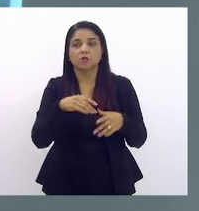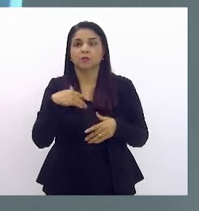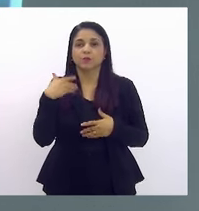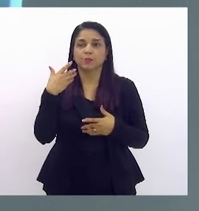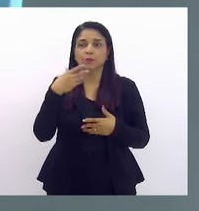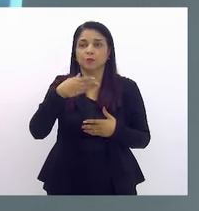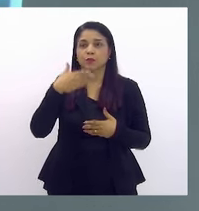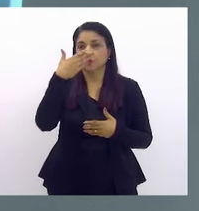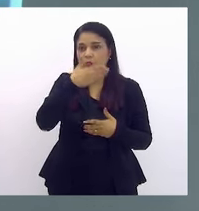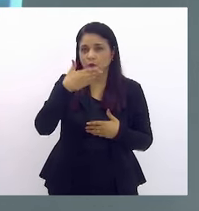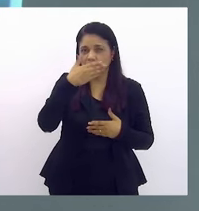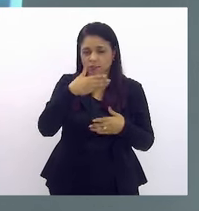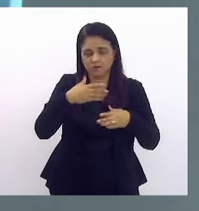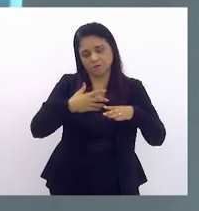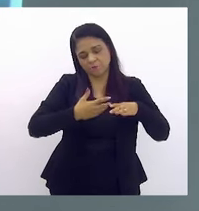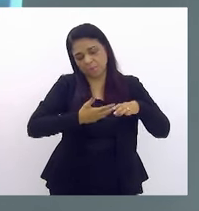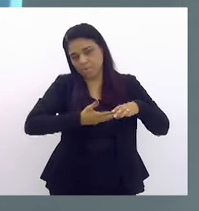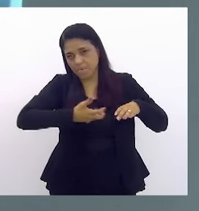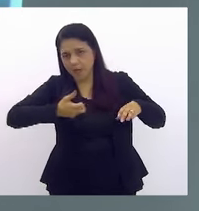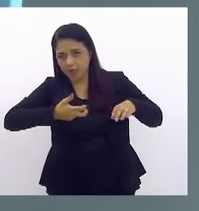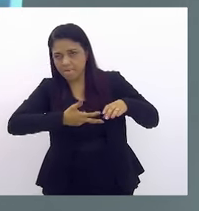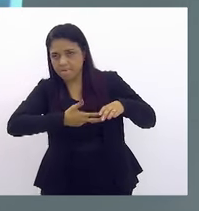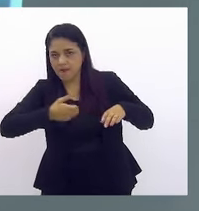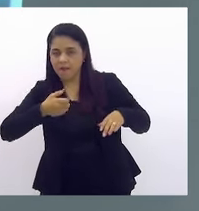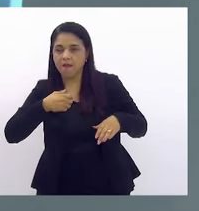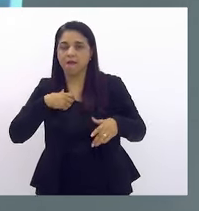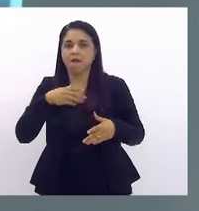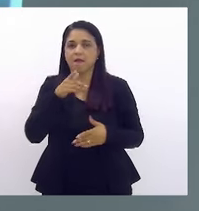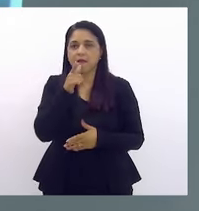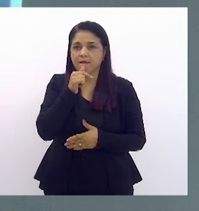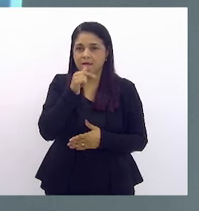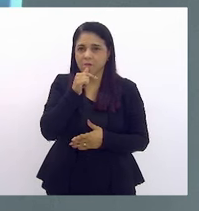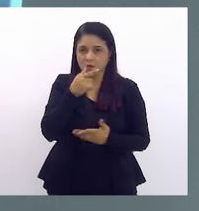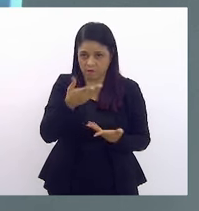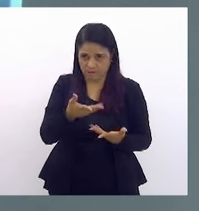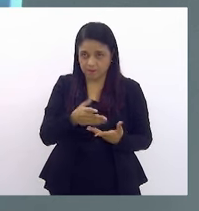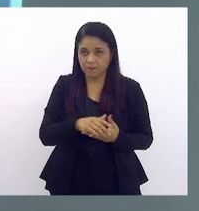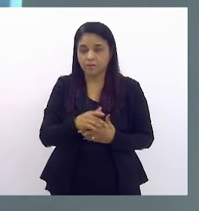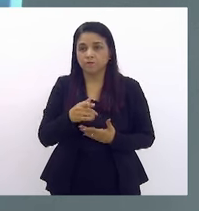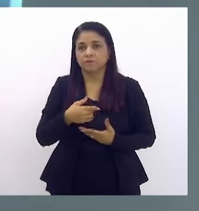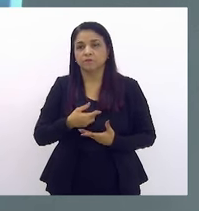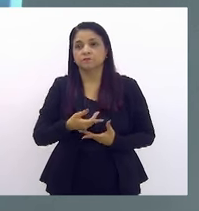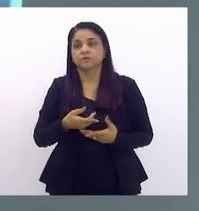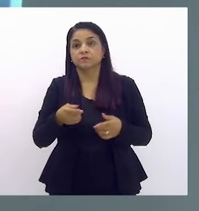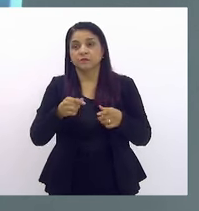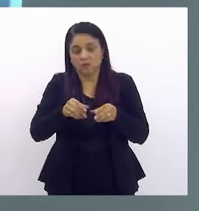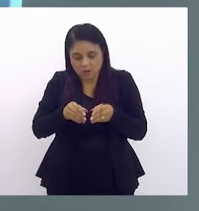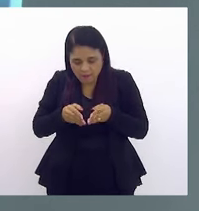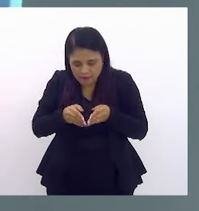de água do nosso município. E aqui, ó, tem o canal